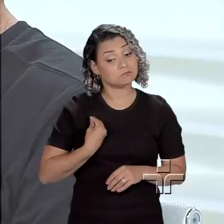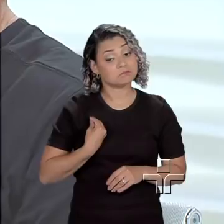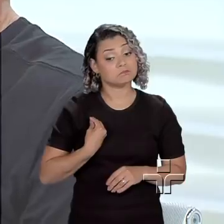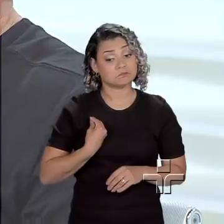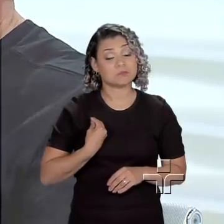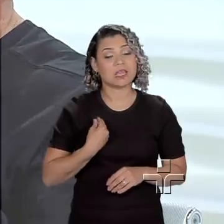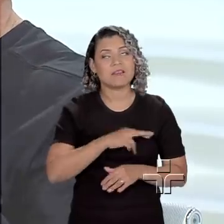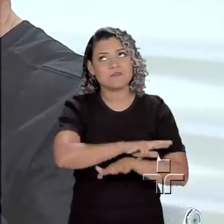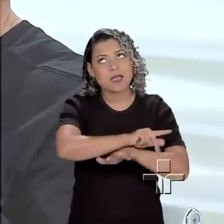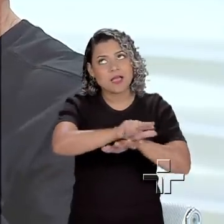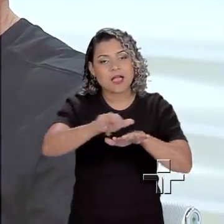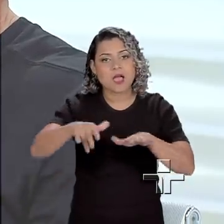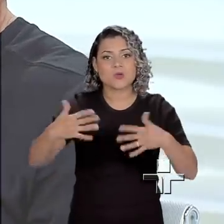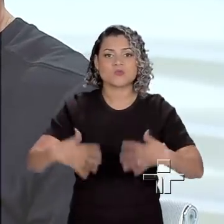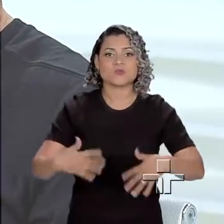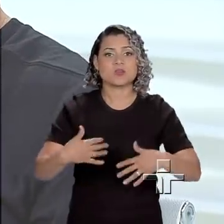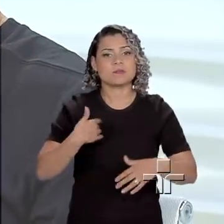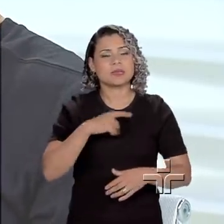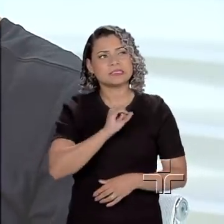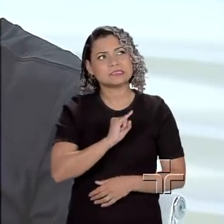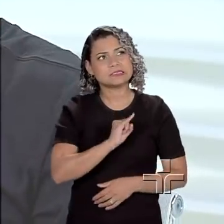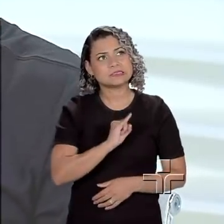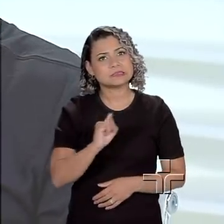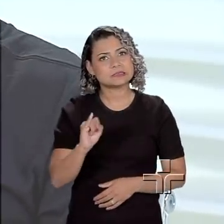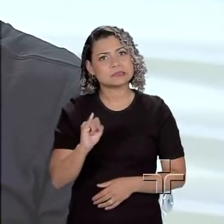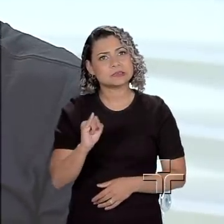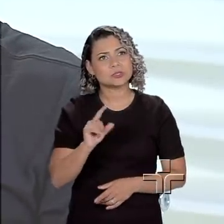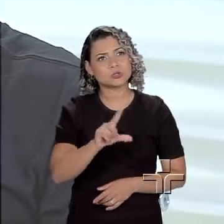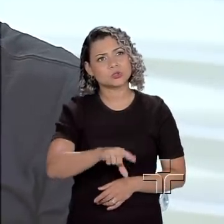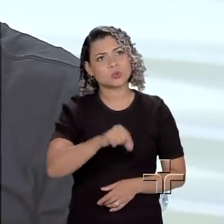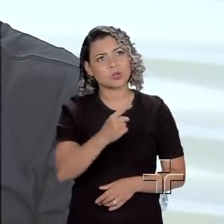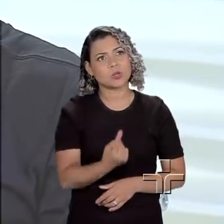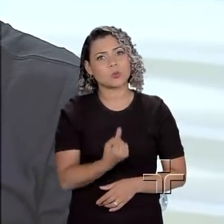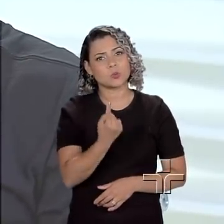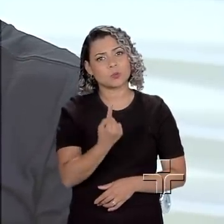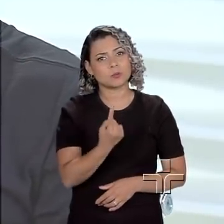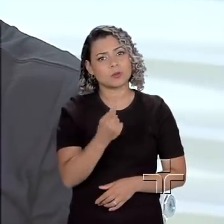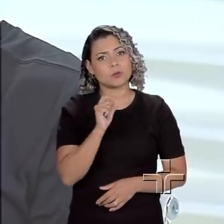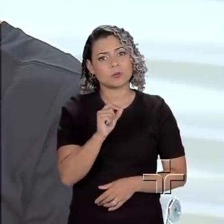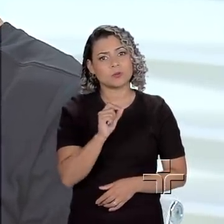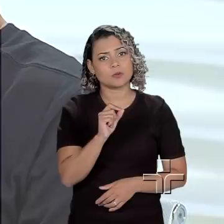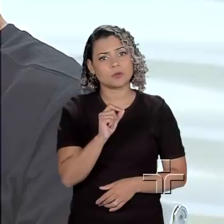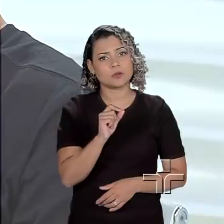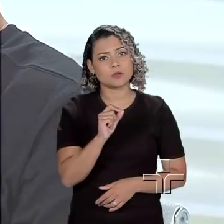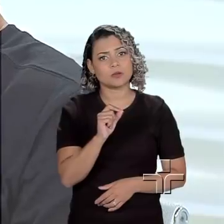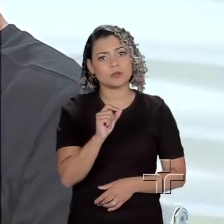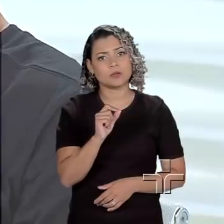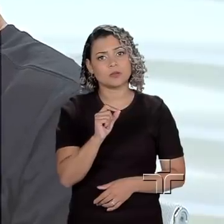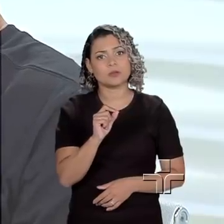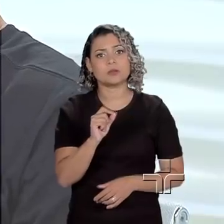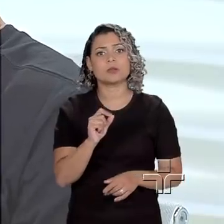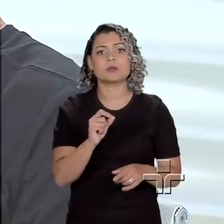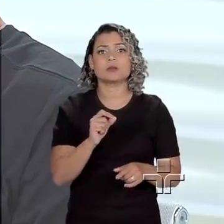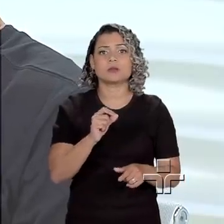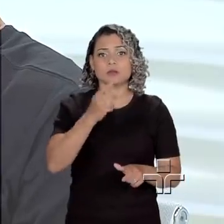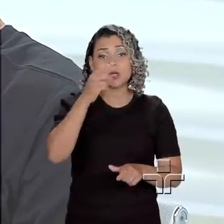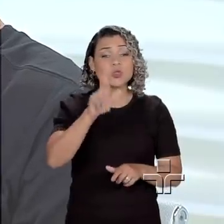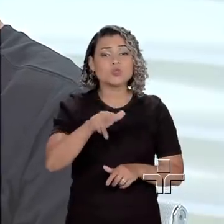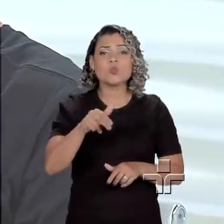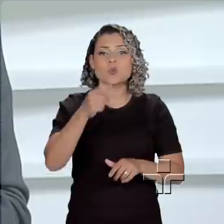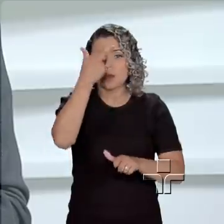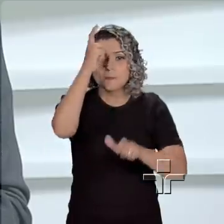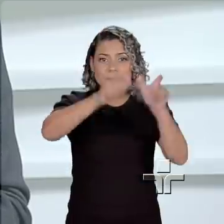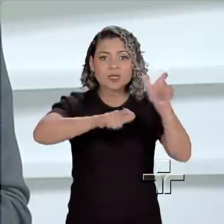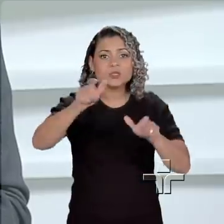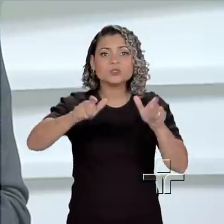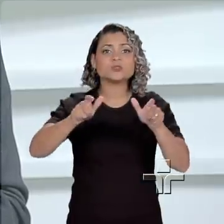São tantas, mas se eu puder escolher uma, nunca tantos deveram tanto a tão poucos.